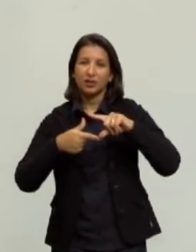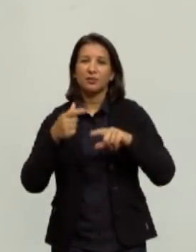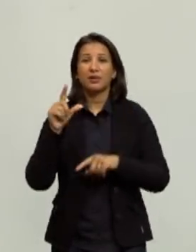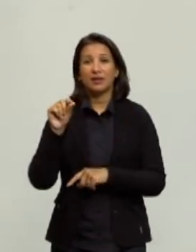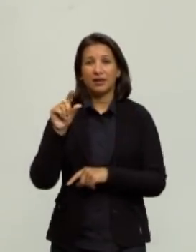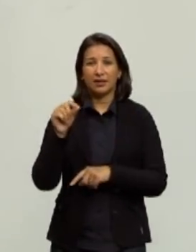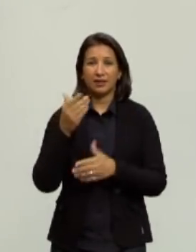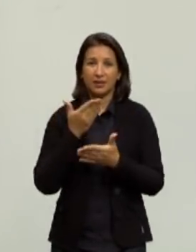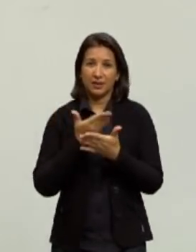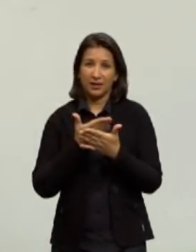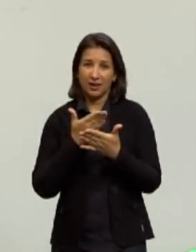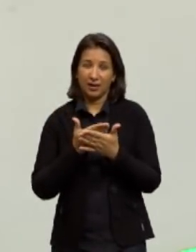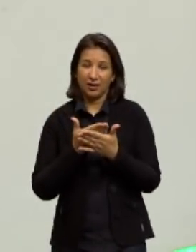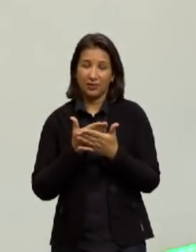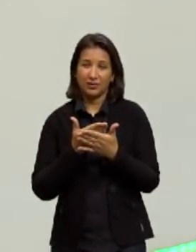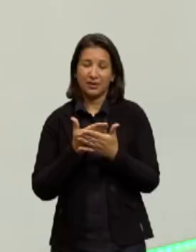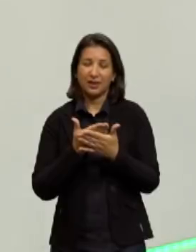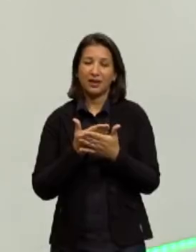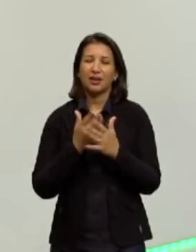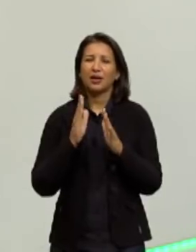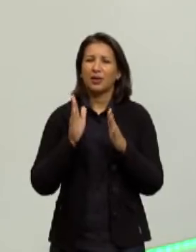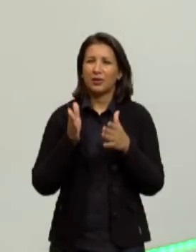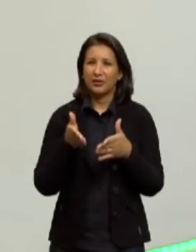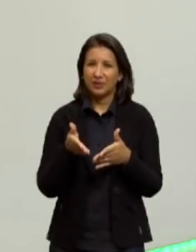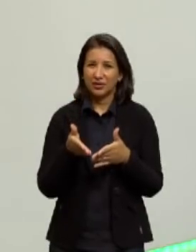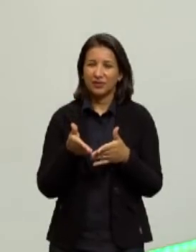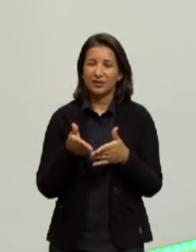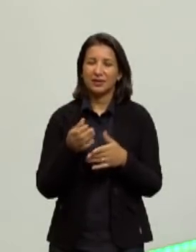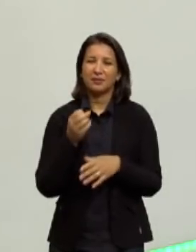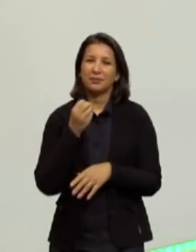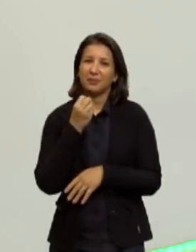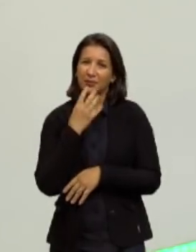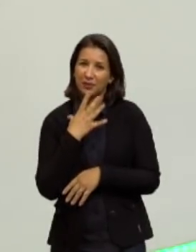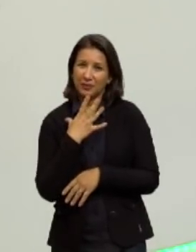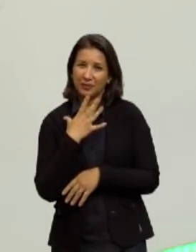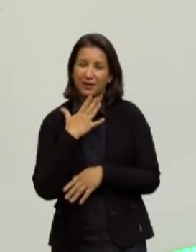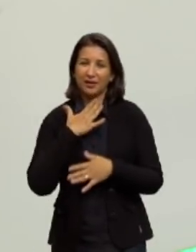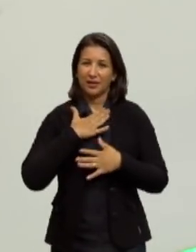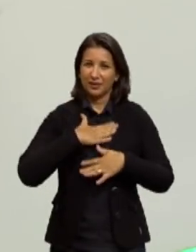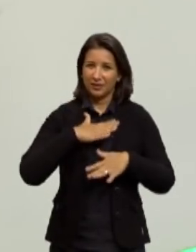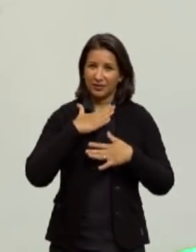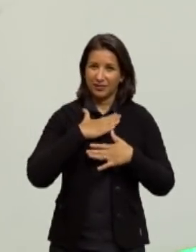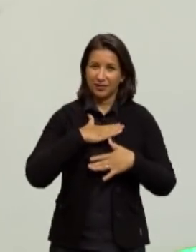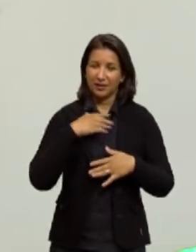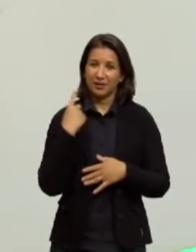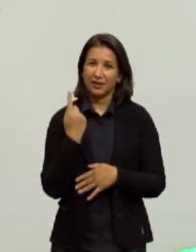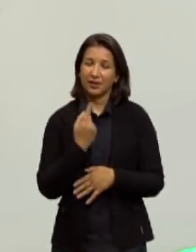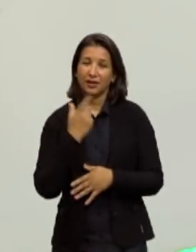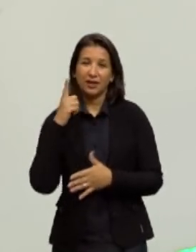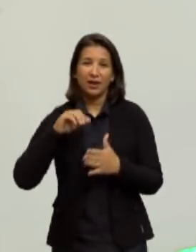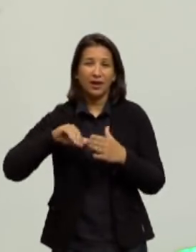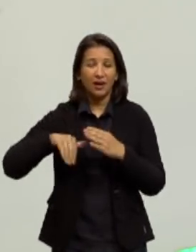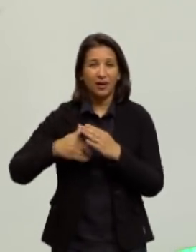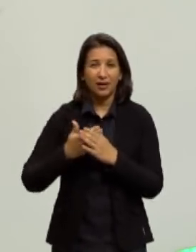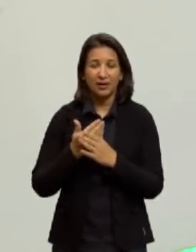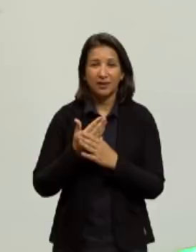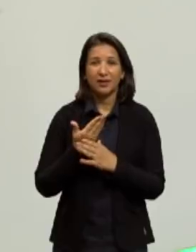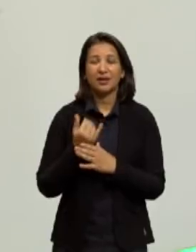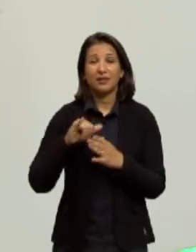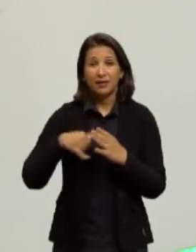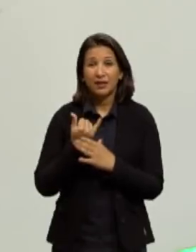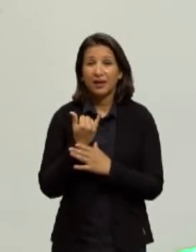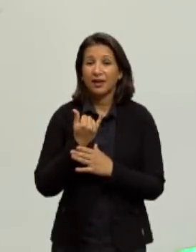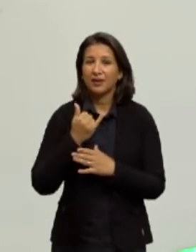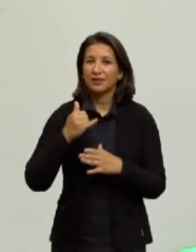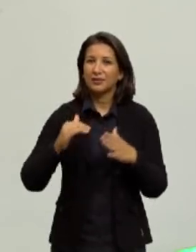então acomoda e se a aula de hoje vai ser mala bem gostosa na aula bem tranquila para nós aproveitarmos ao máximo e